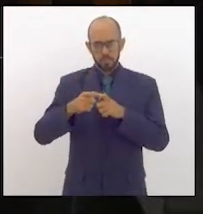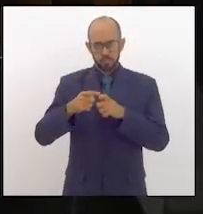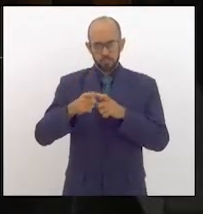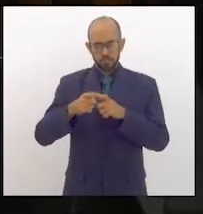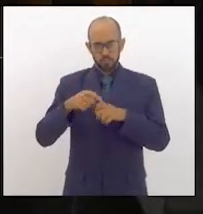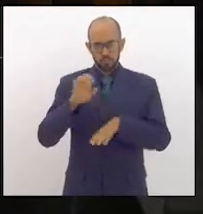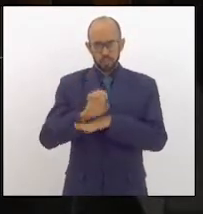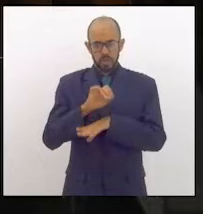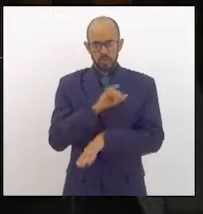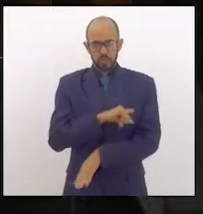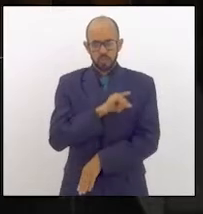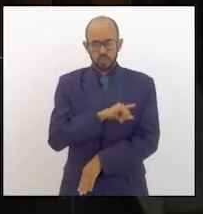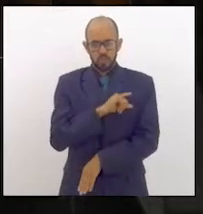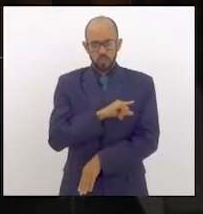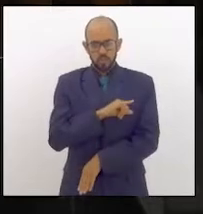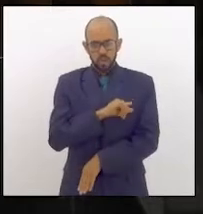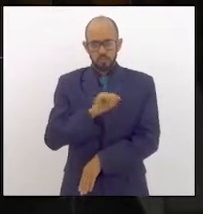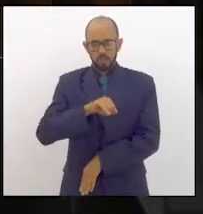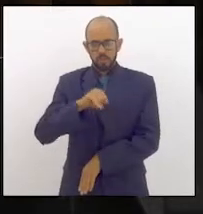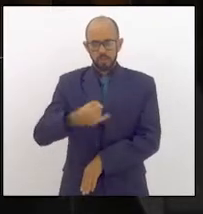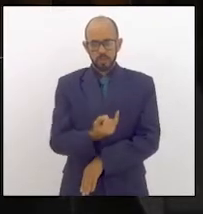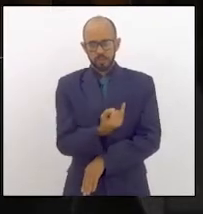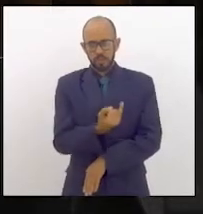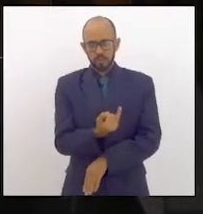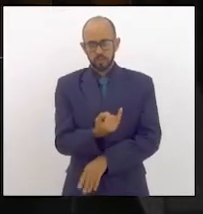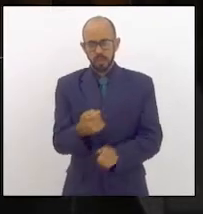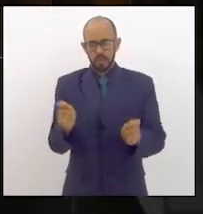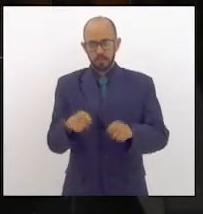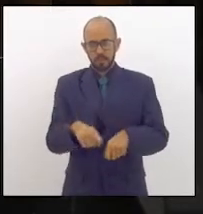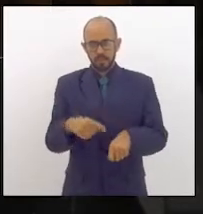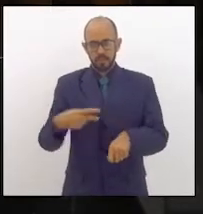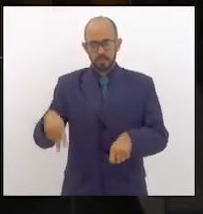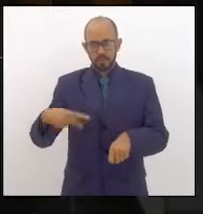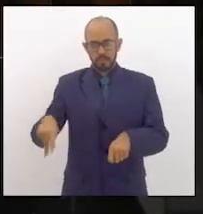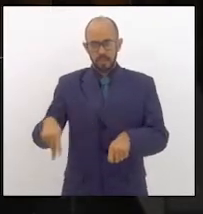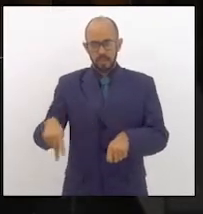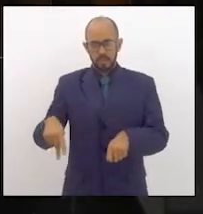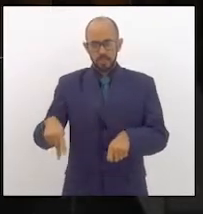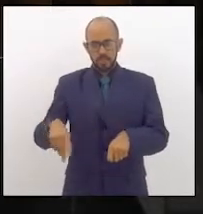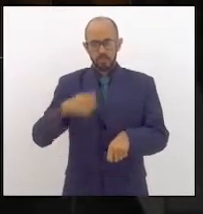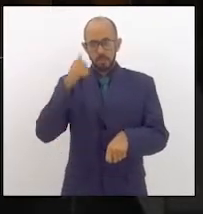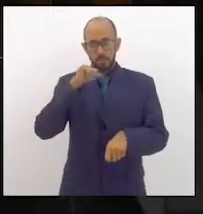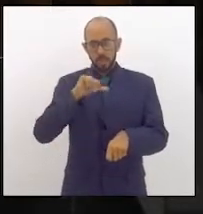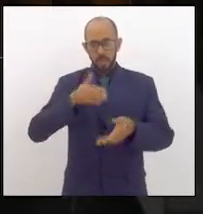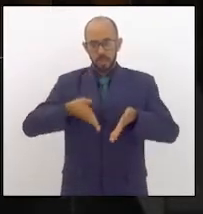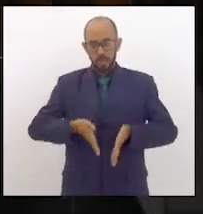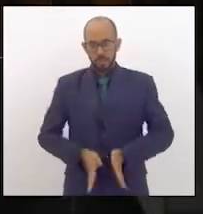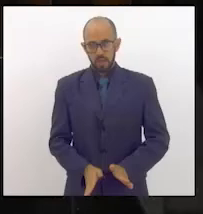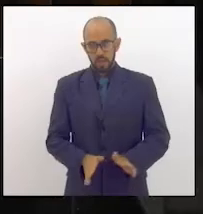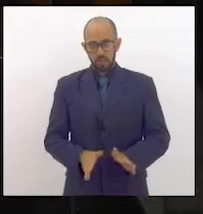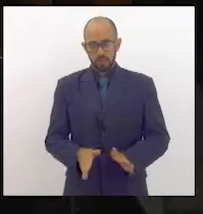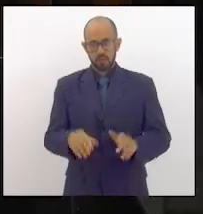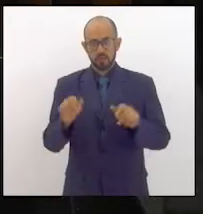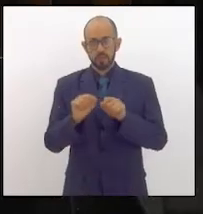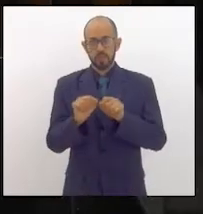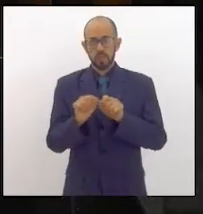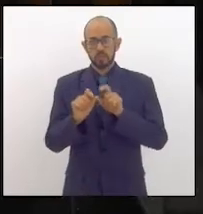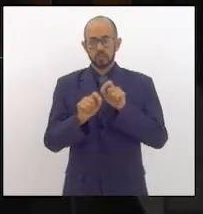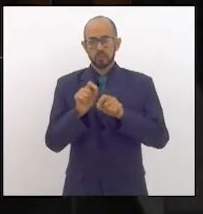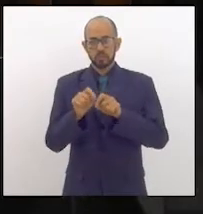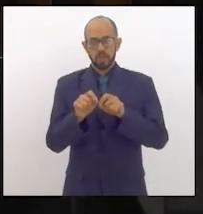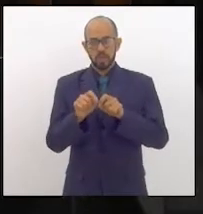Janeiro que se aproveitando no poder que tinha sobre uma parturiente colocou para fora